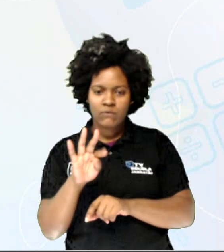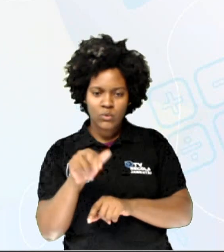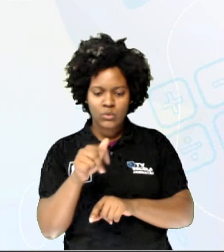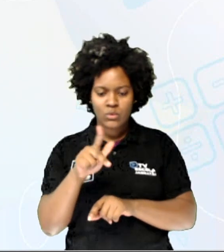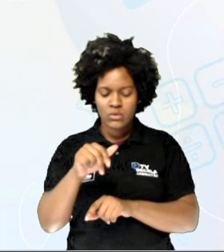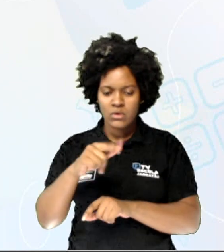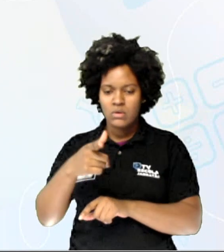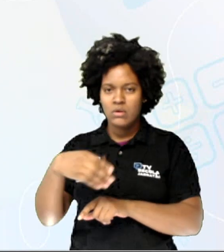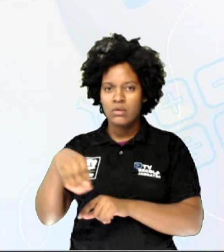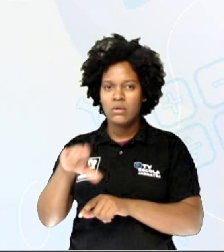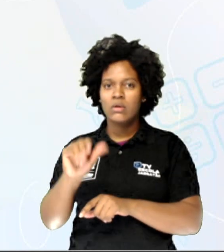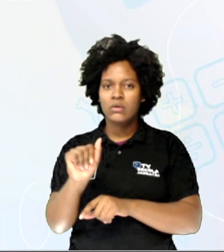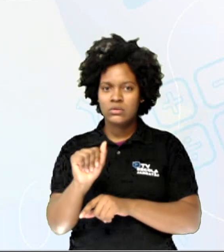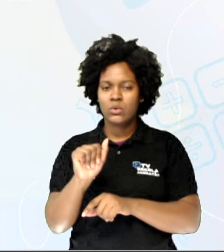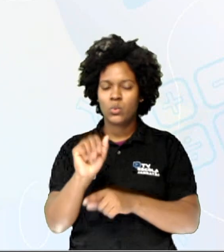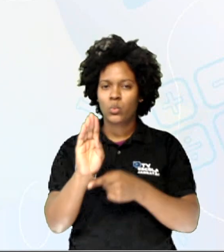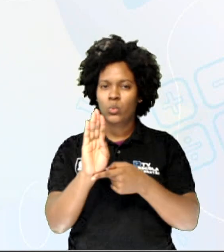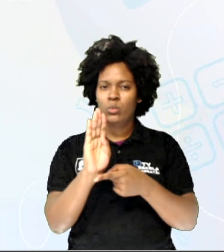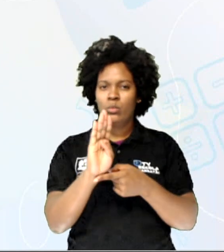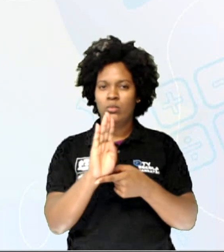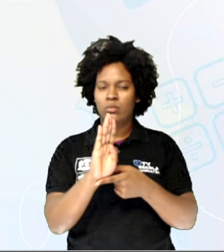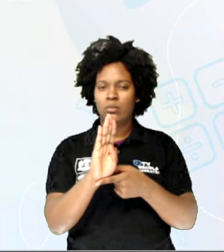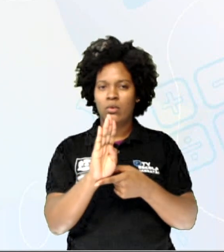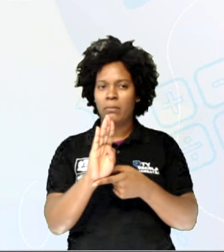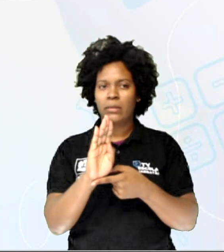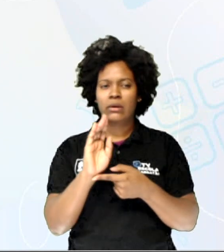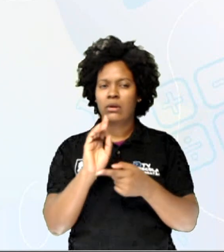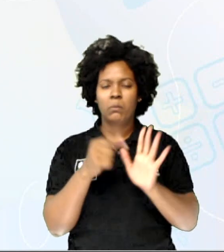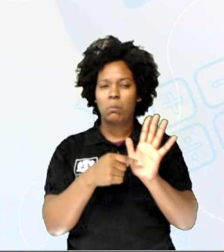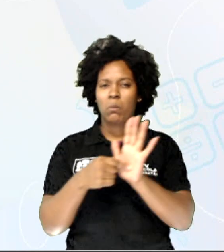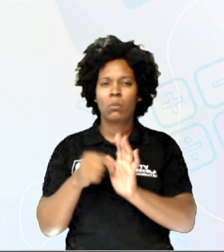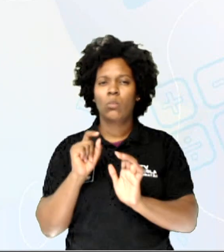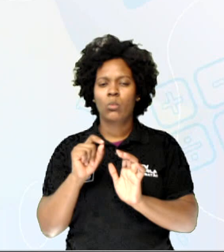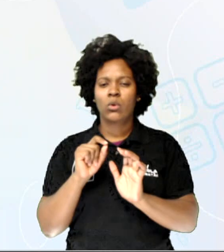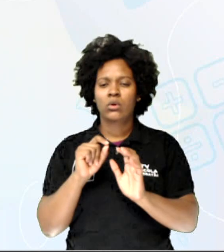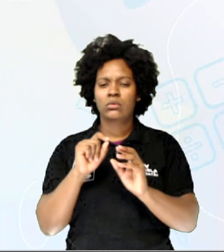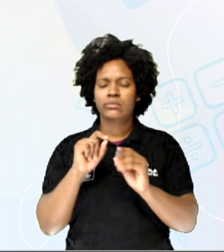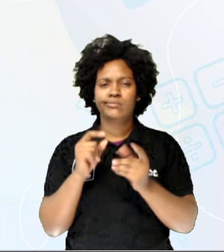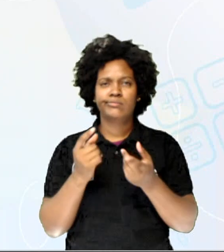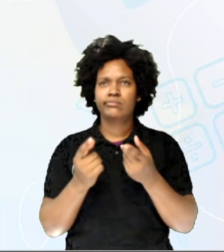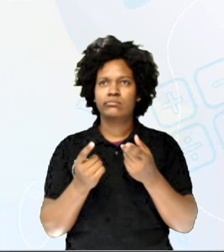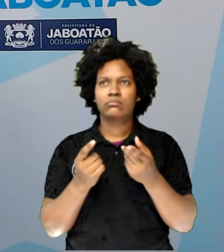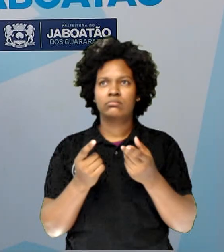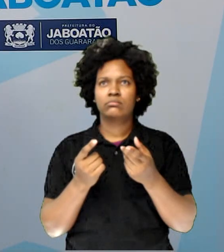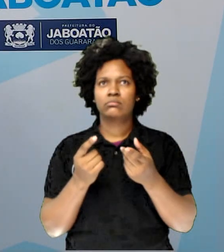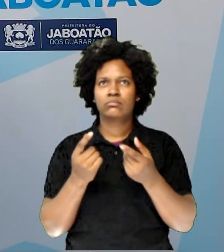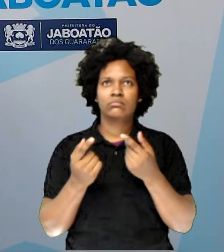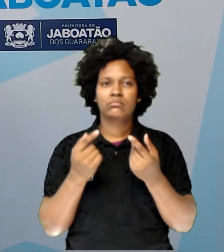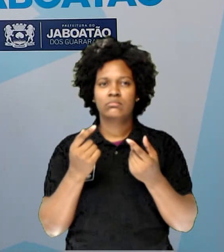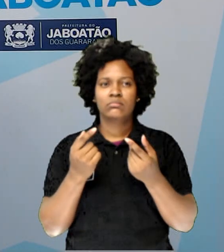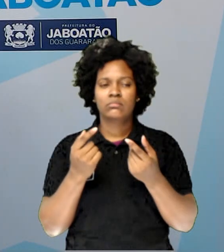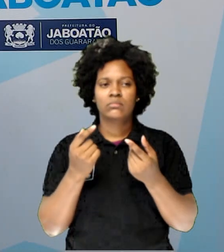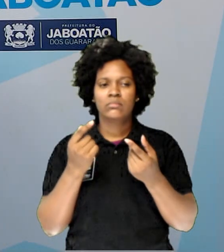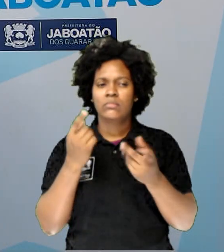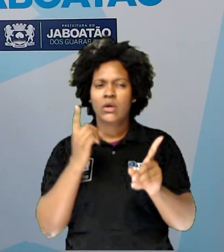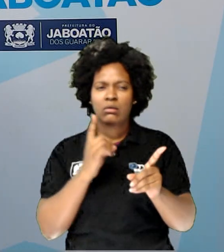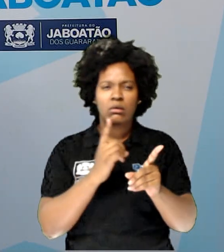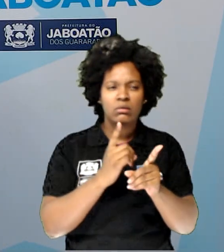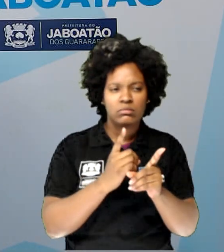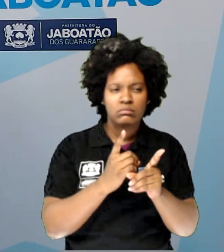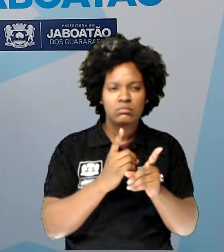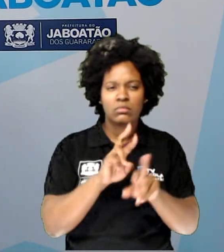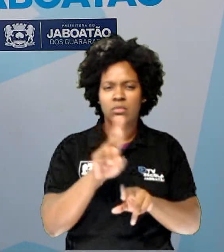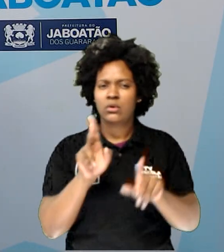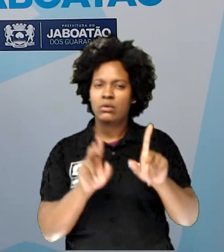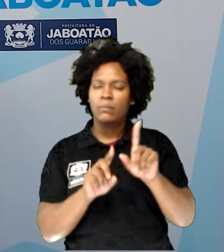na telinha de vocês, ela indica que é quando a gente está indo de encontro, mas não pela ideia ser contrária, é quando a gente vai